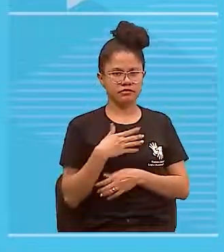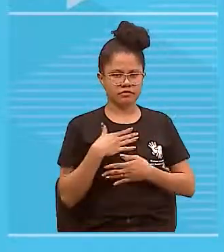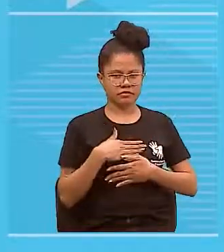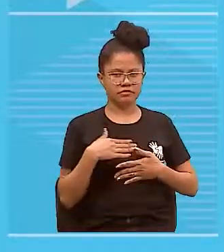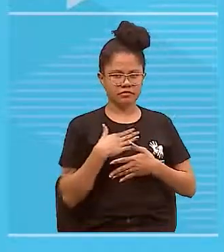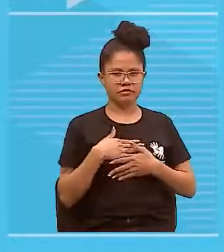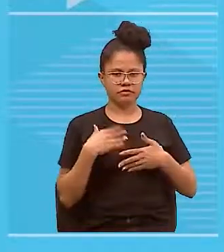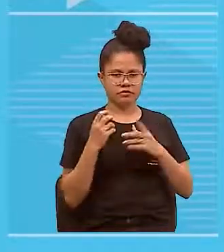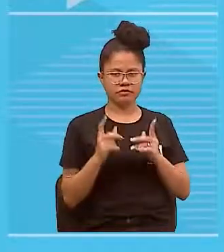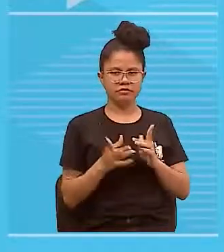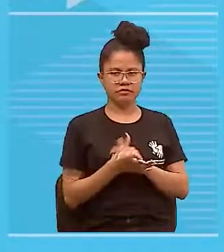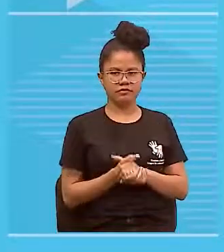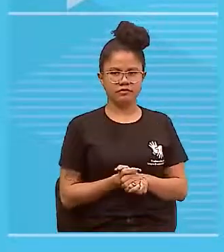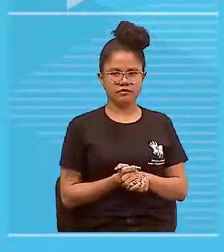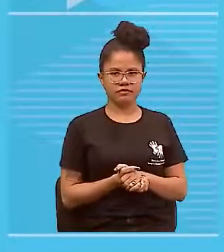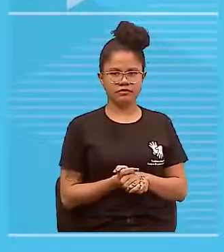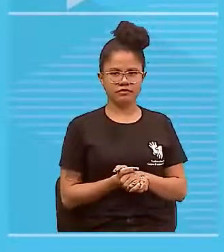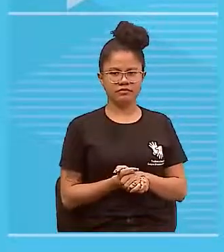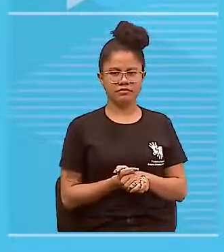fazer, tá certo?